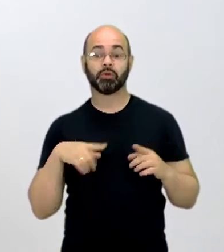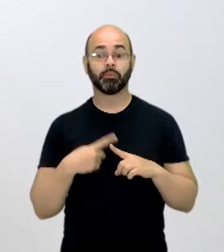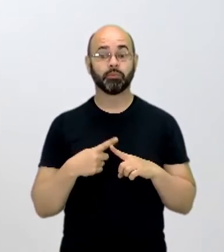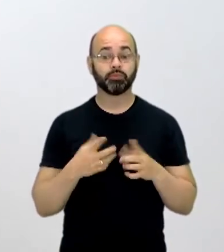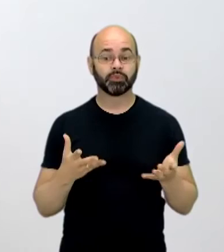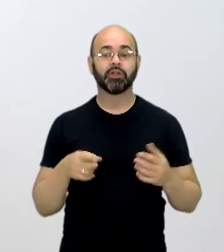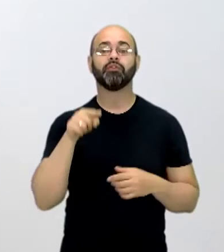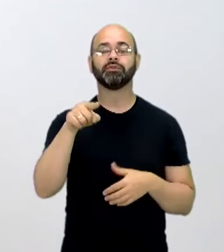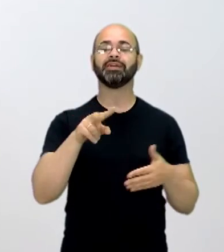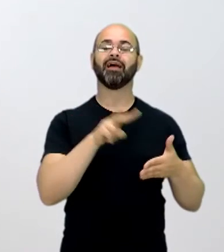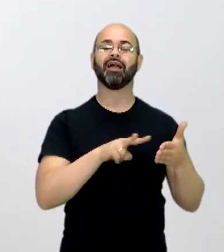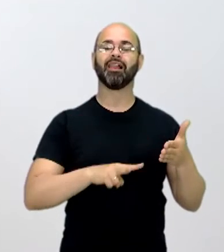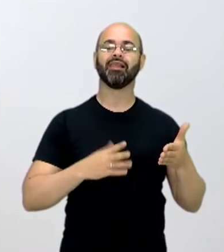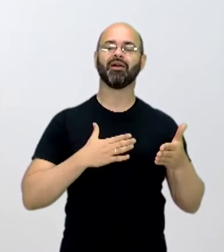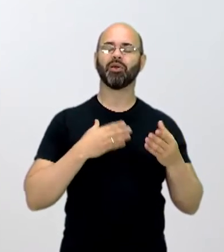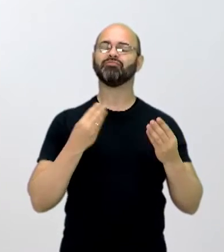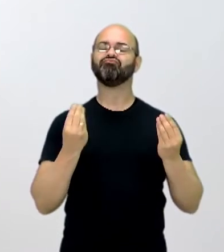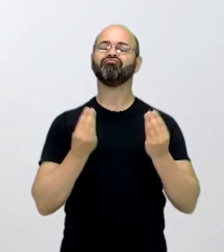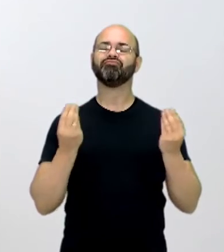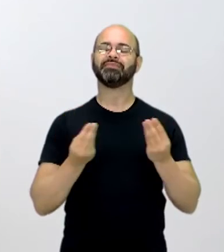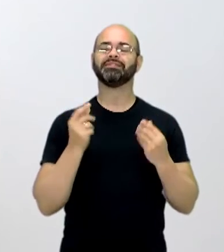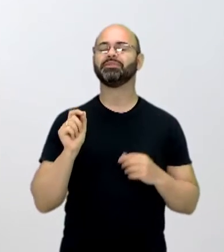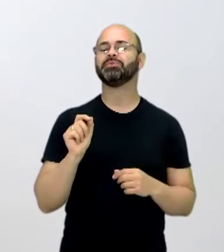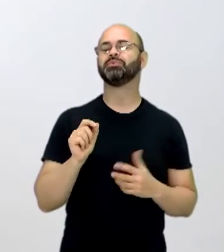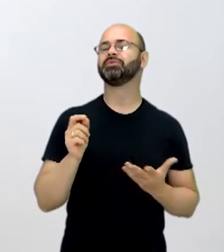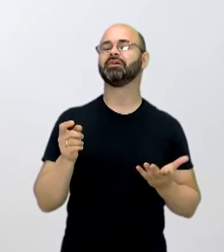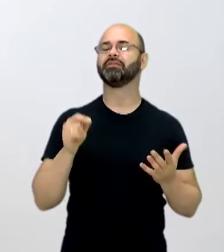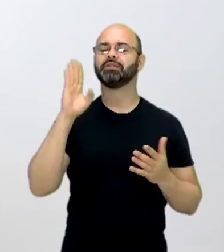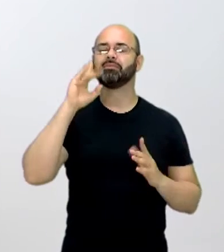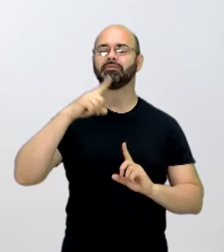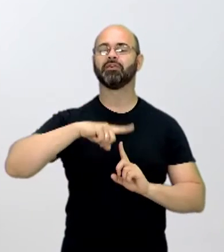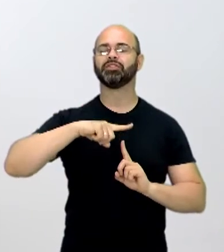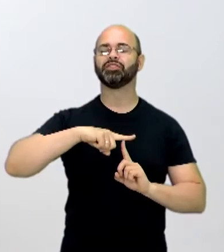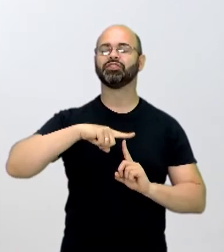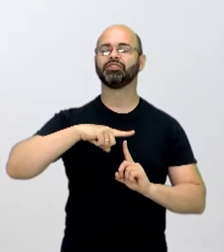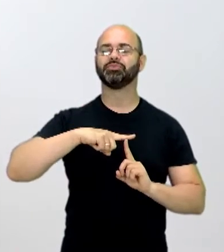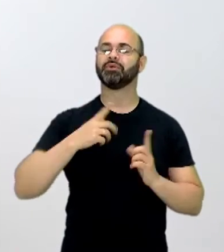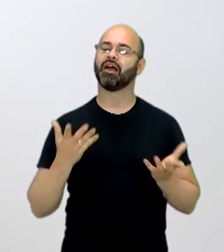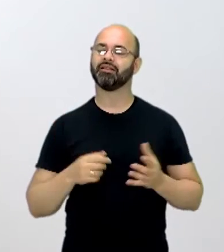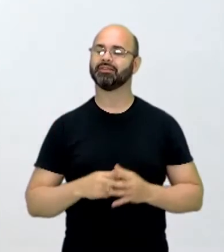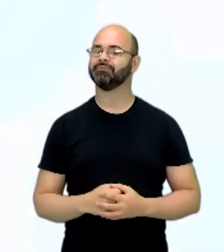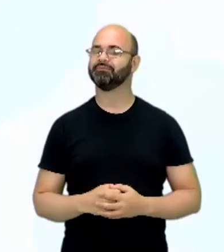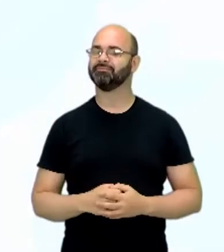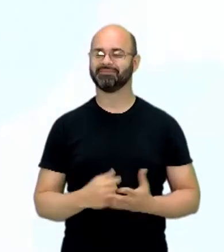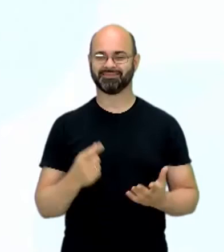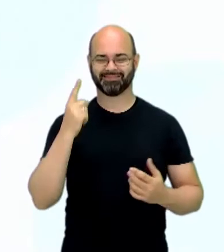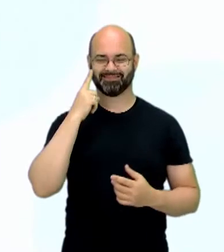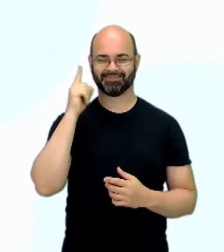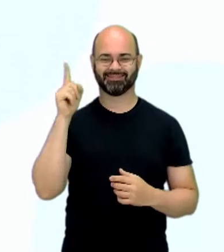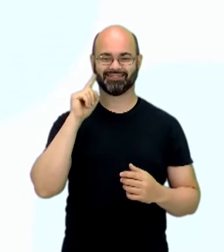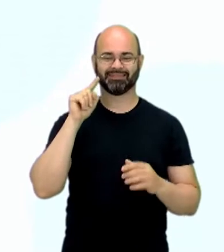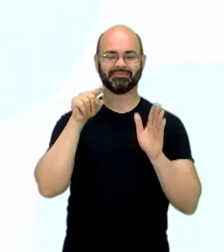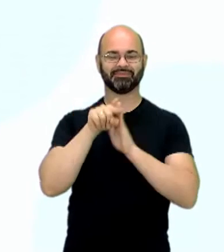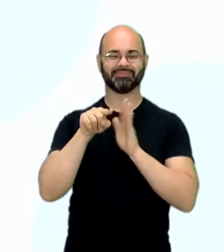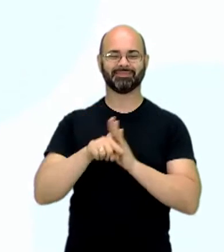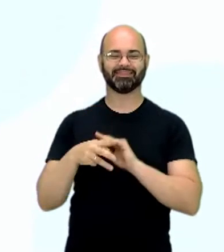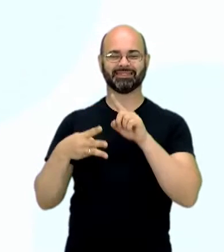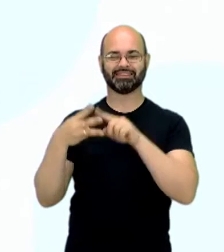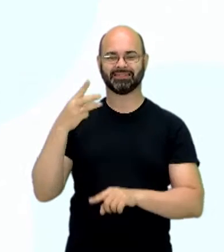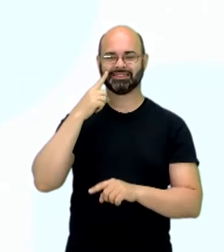estilo de leitura favorita? Né? É isso que eu vou propor para vocês agora com uma discussão em sala de aula. Então dá uma olhada nessas 3 perguntinhas que